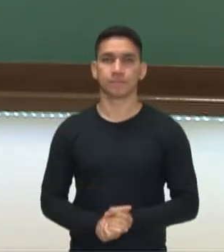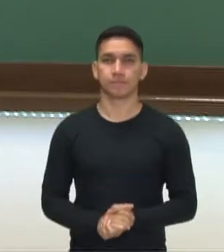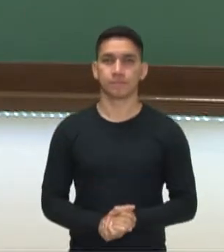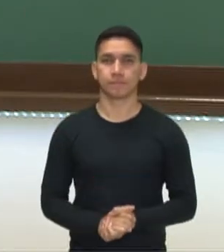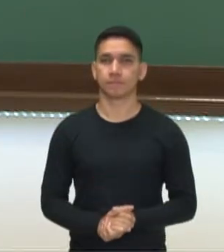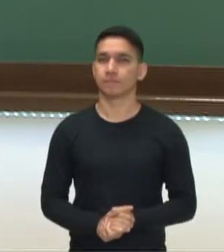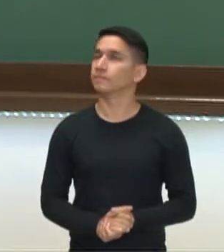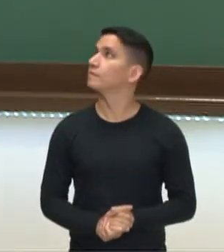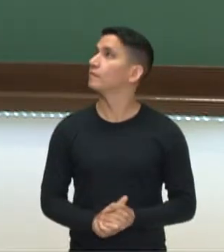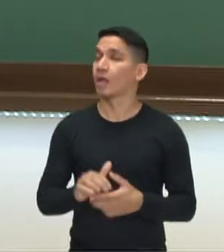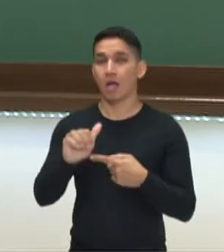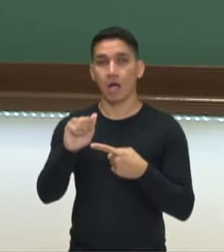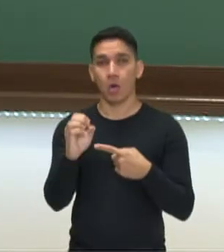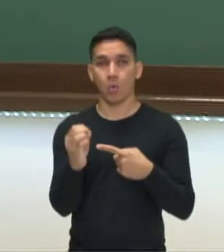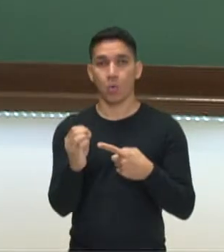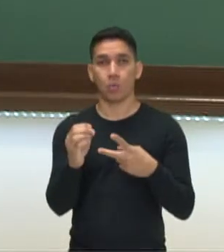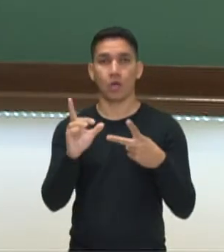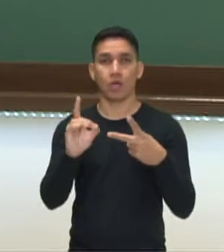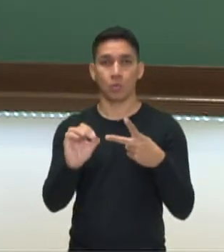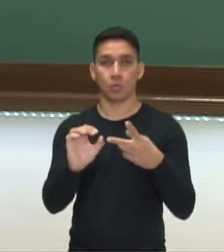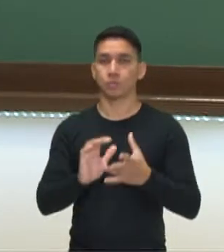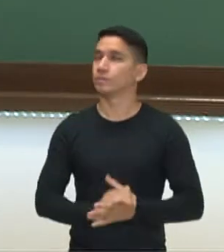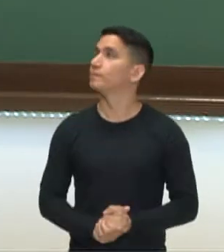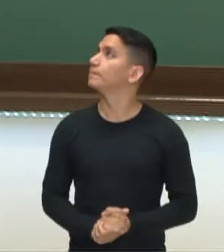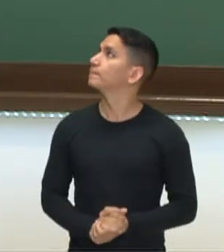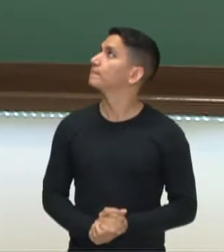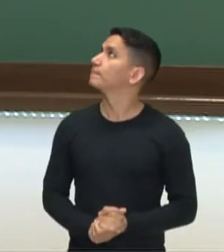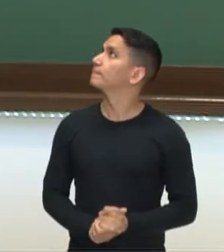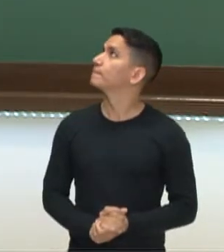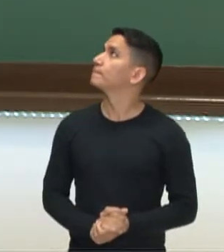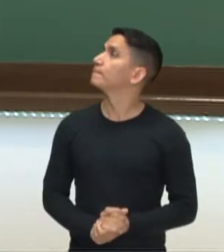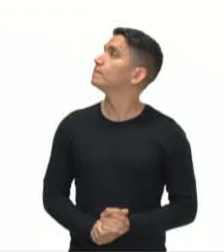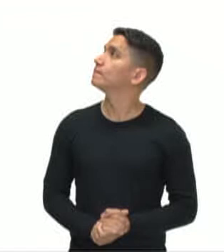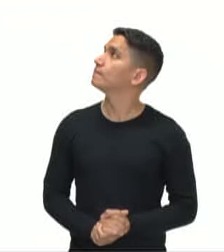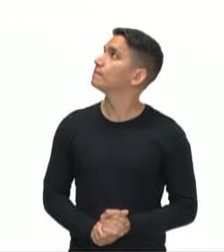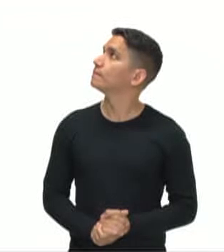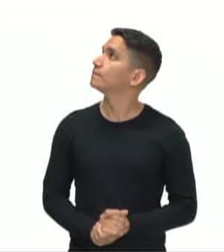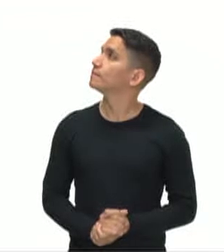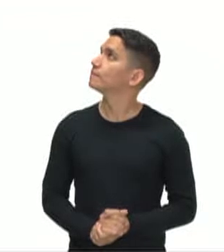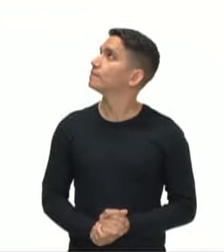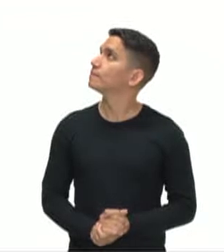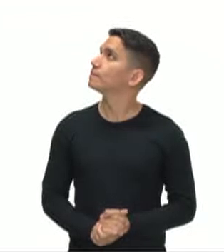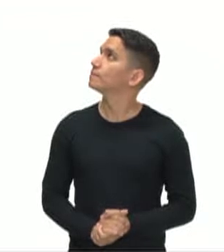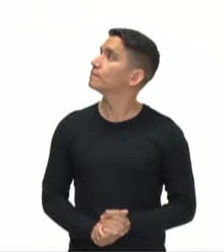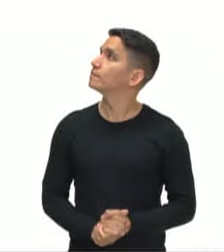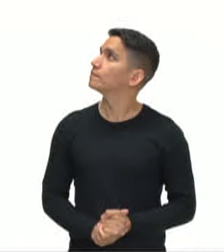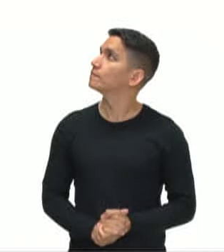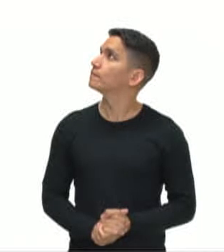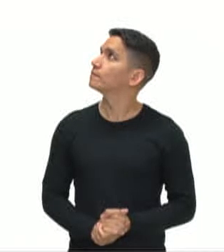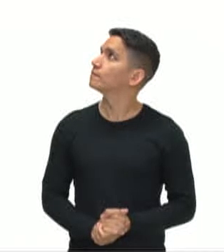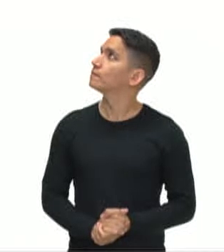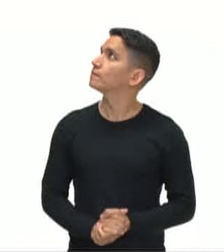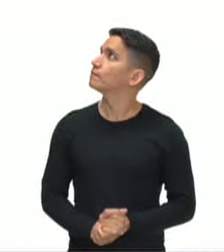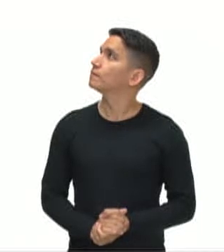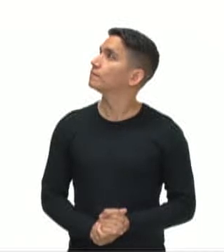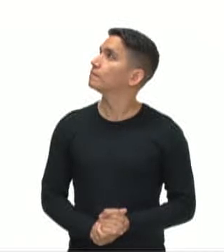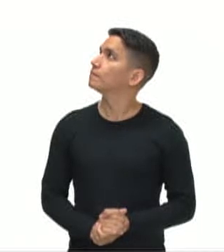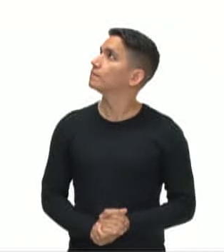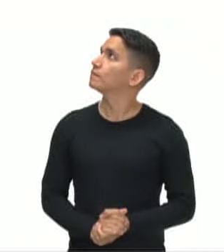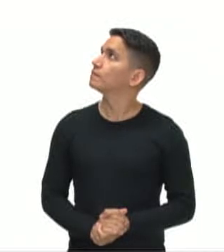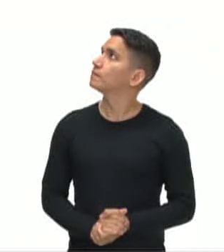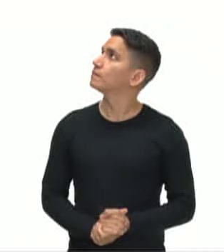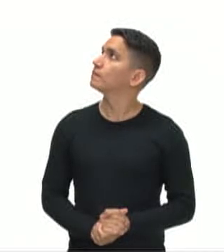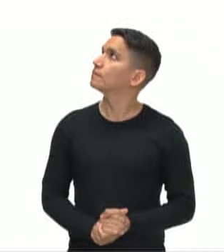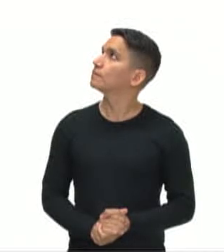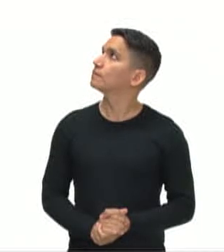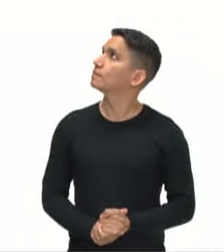ao e o do. Tá? ¿Qué te parece este texto? ¿Conoces las historias de